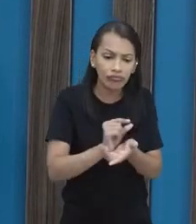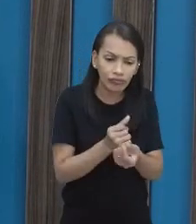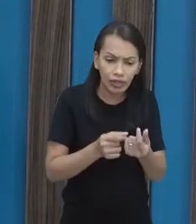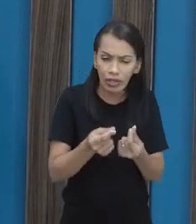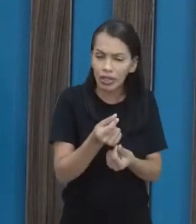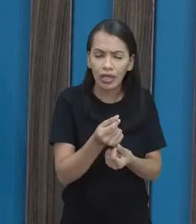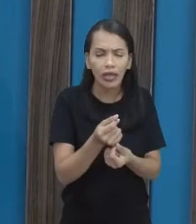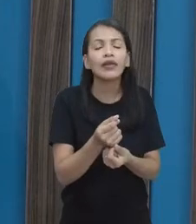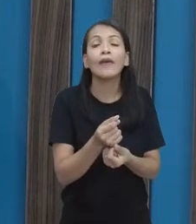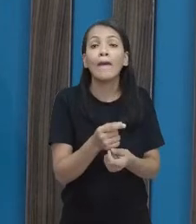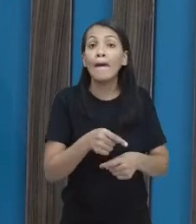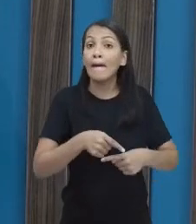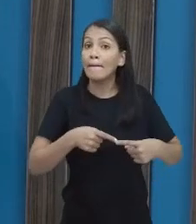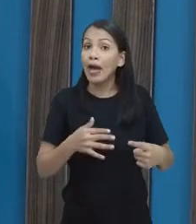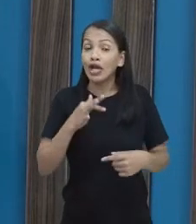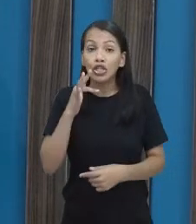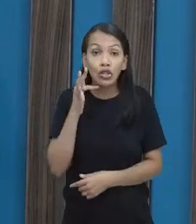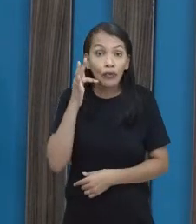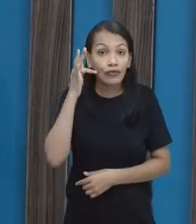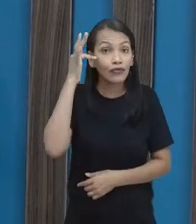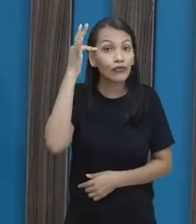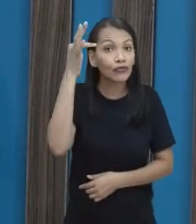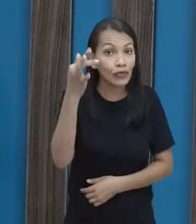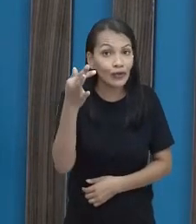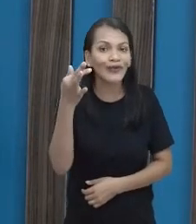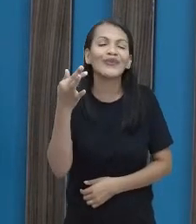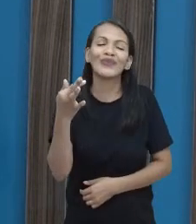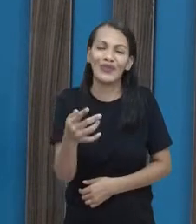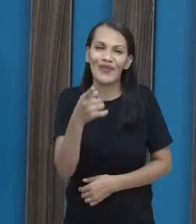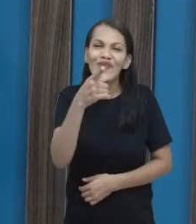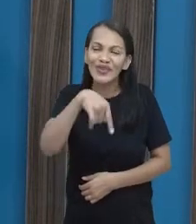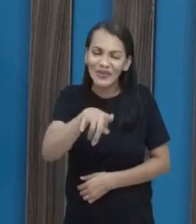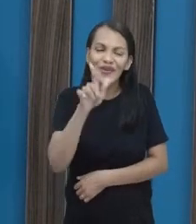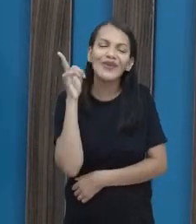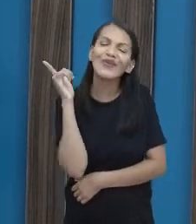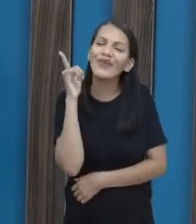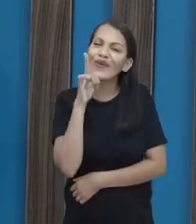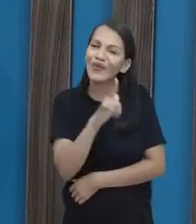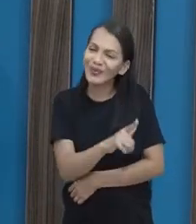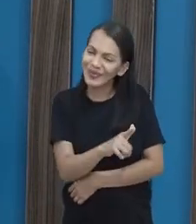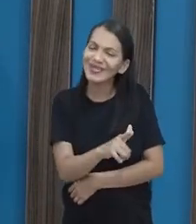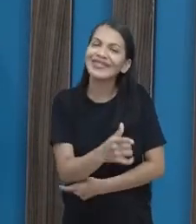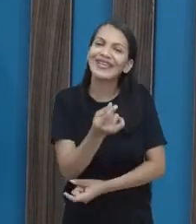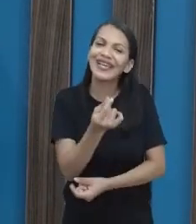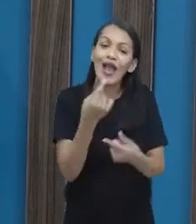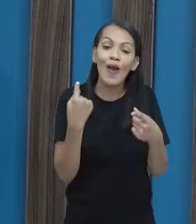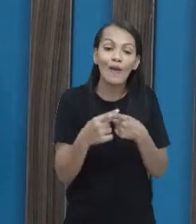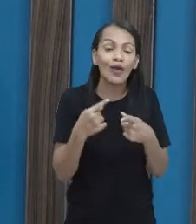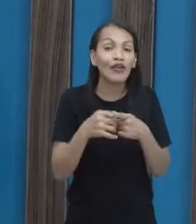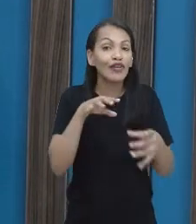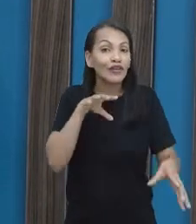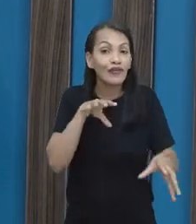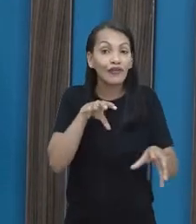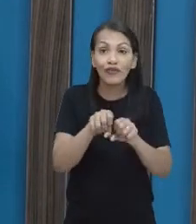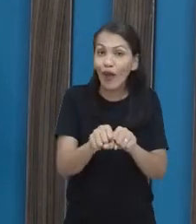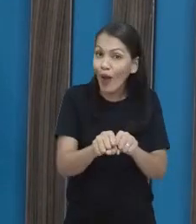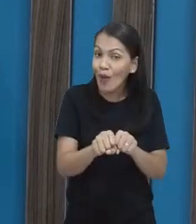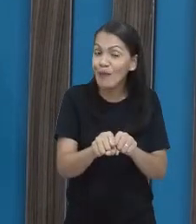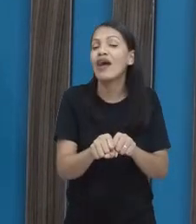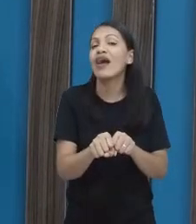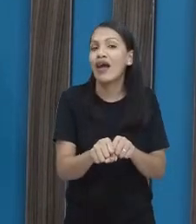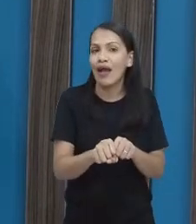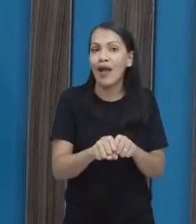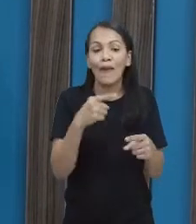bem remunerado, ele precisa ser, vamos dizer assim, formado, bem formado, ter capacidade de resolver, de